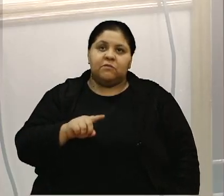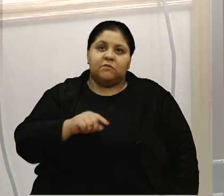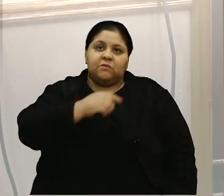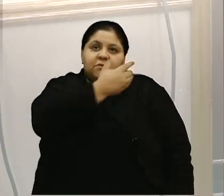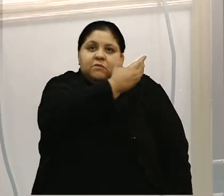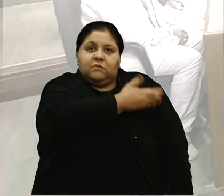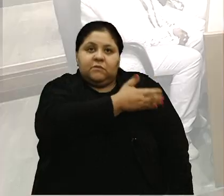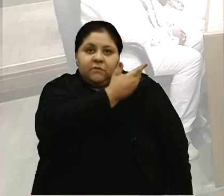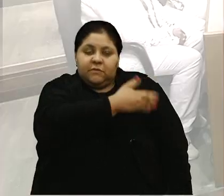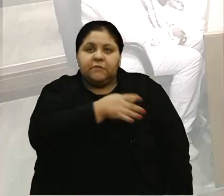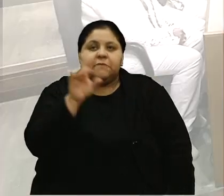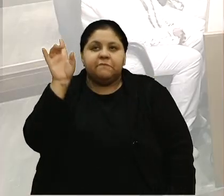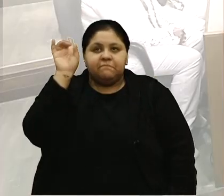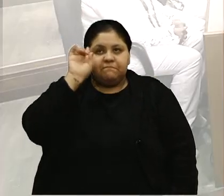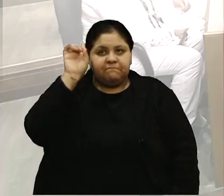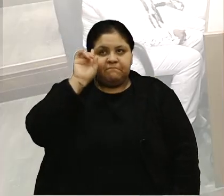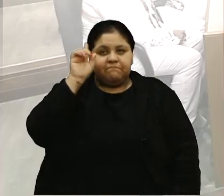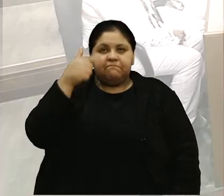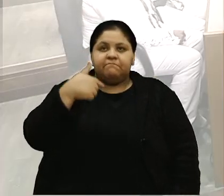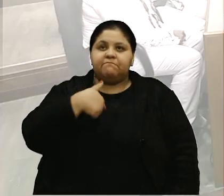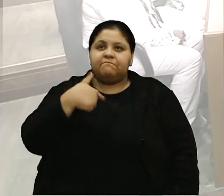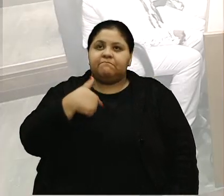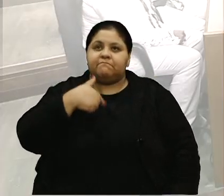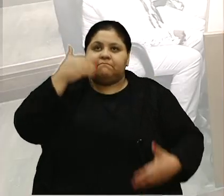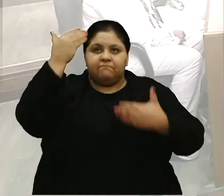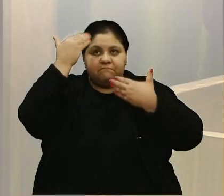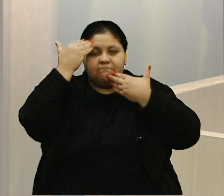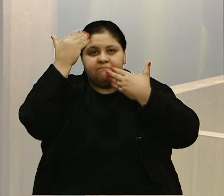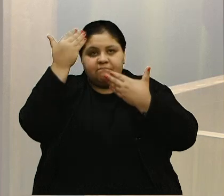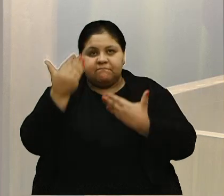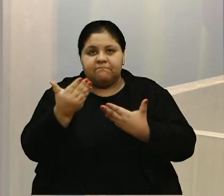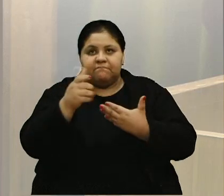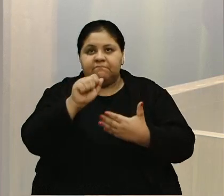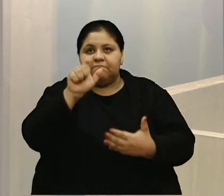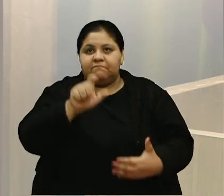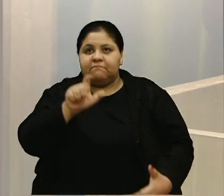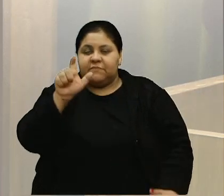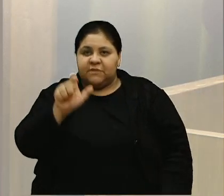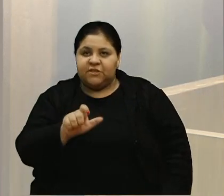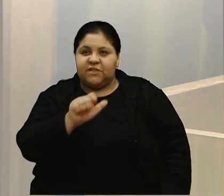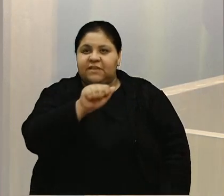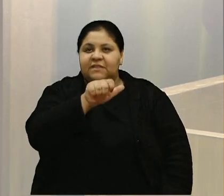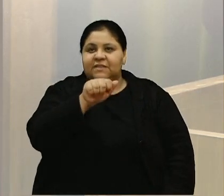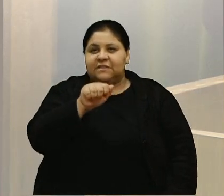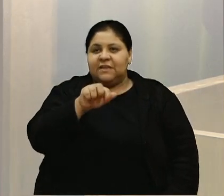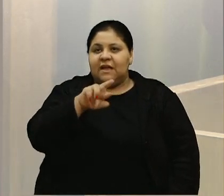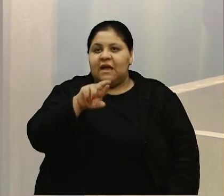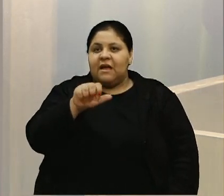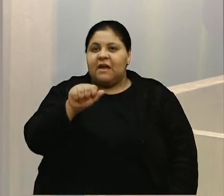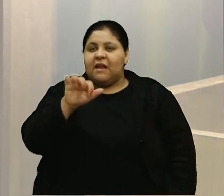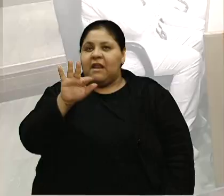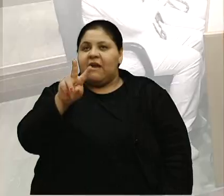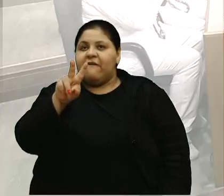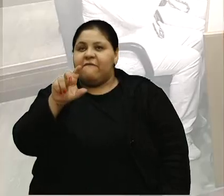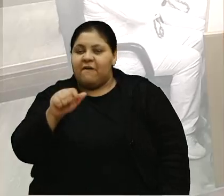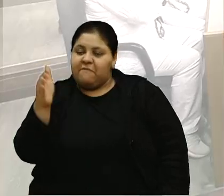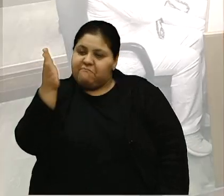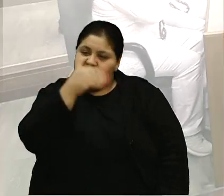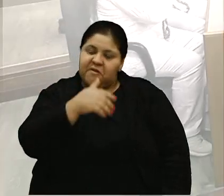práticas cotidianas. O meu muito obrigado, axé, saravá e vamos que vamos. Obrigado.